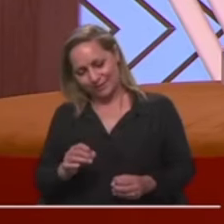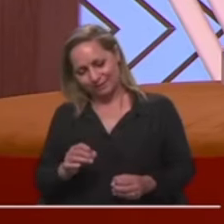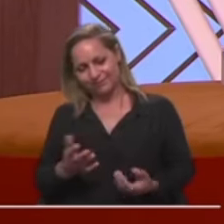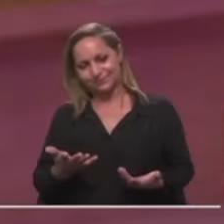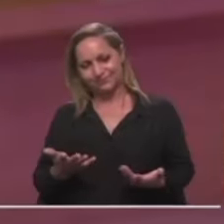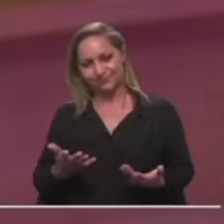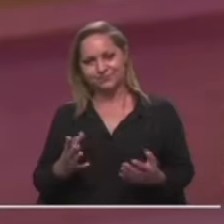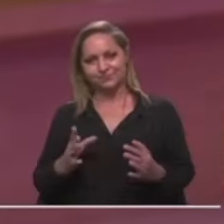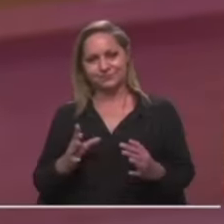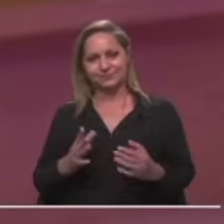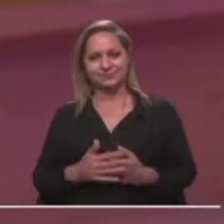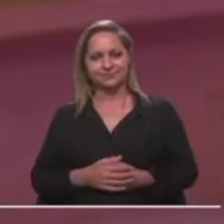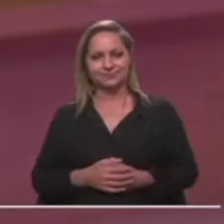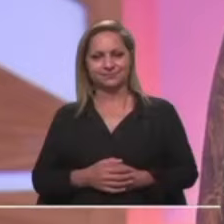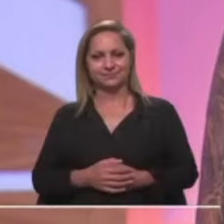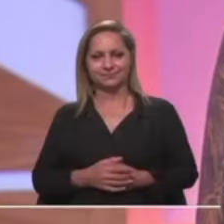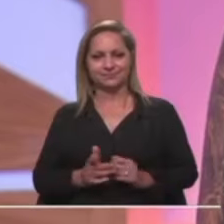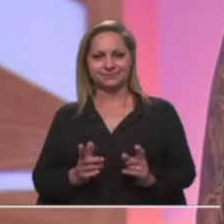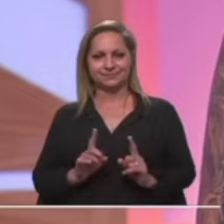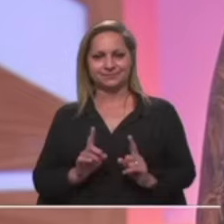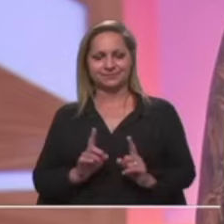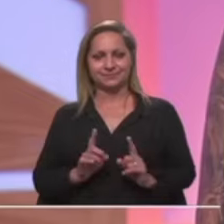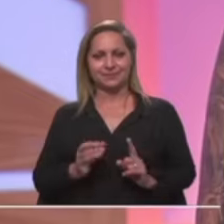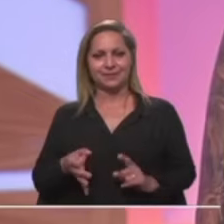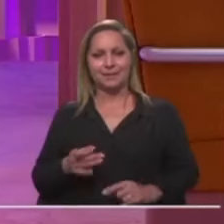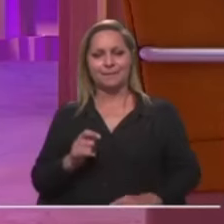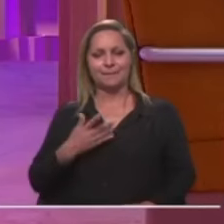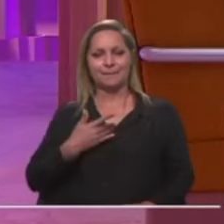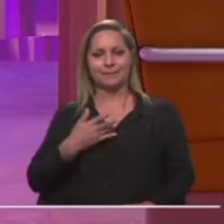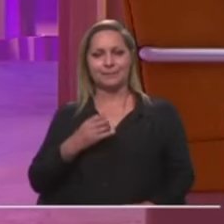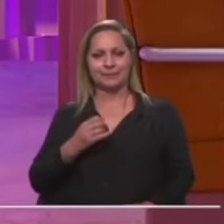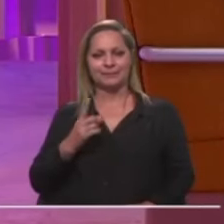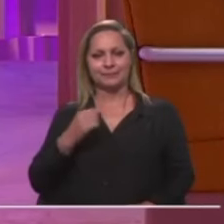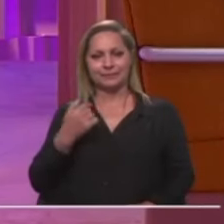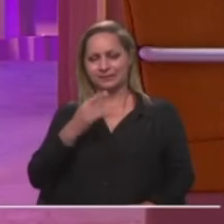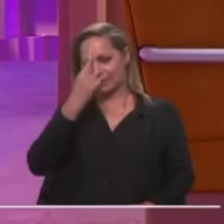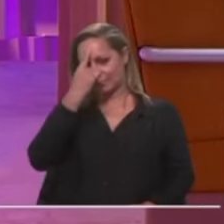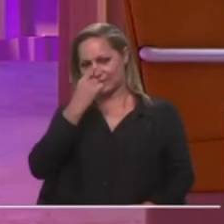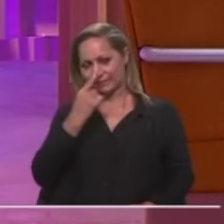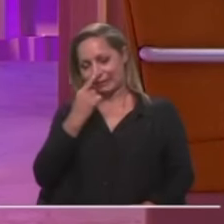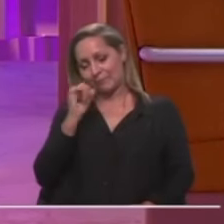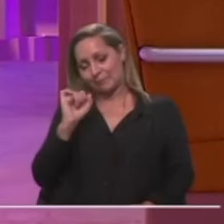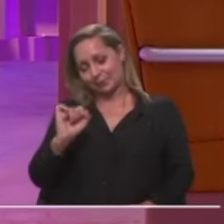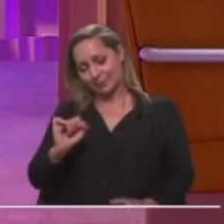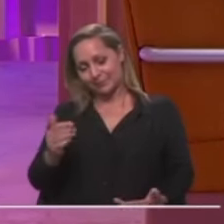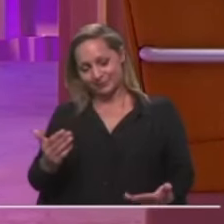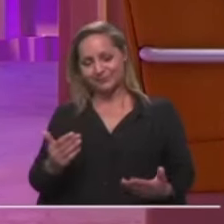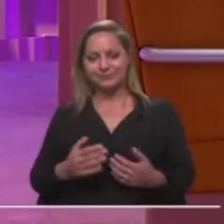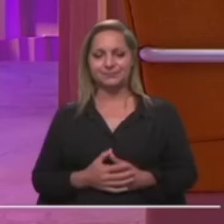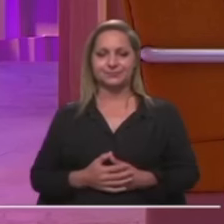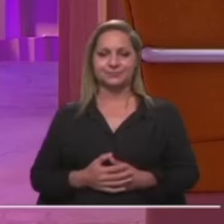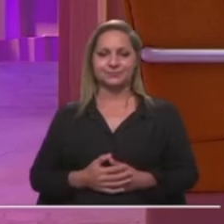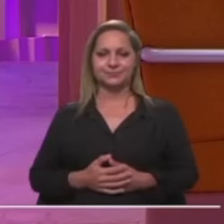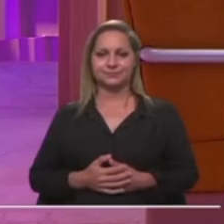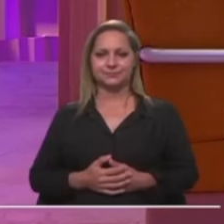Portanto, quando me lembro, não, não é? Não. O Pedro também tem uma personalidade muito dele, não é? Sim. E